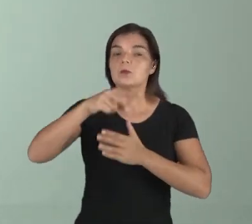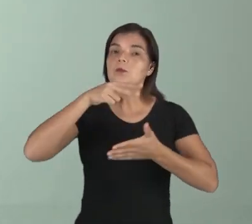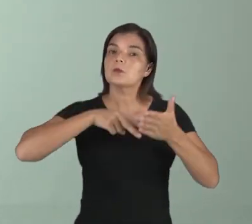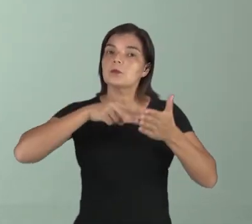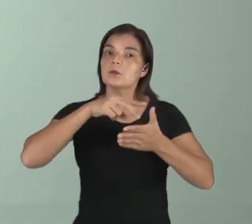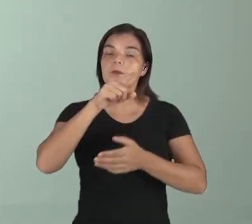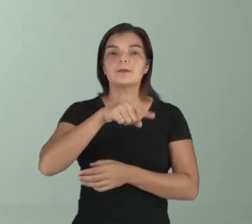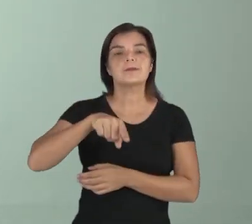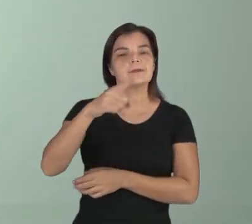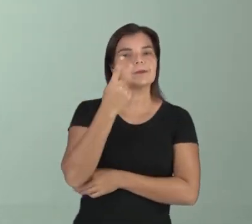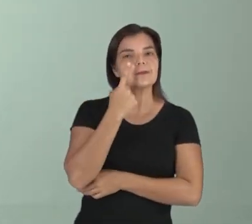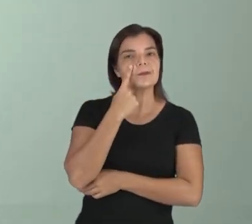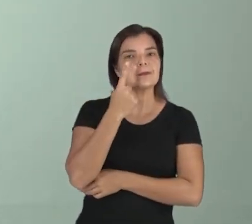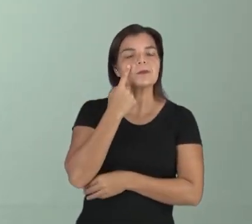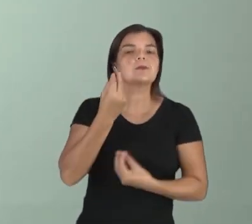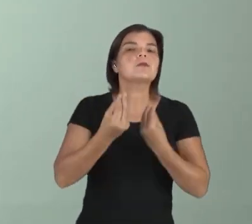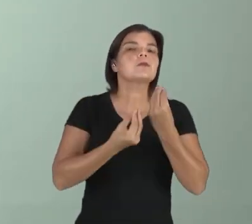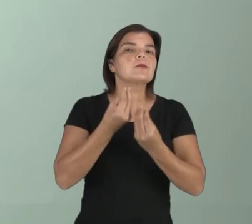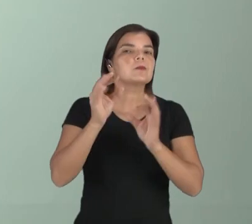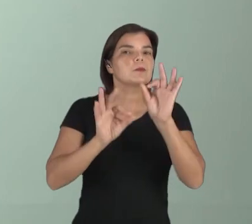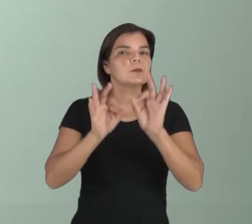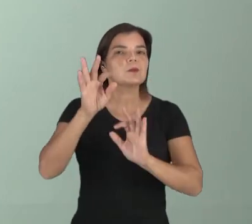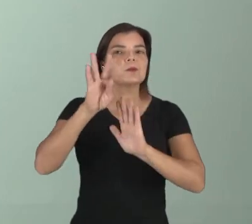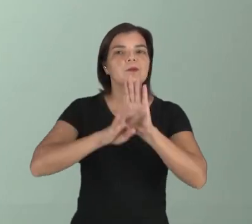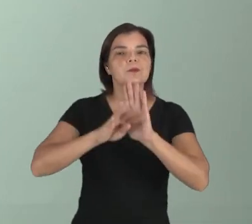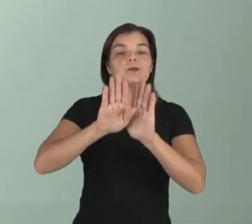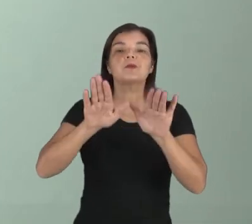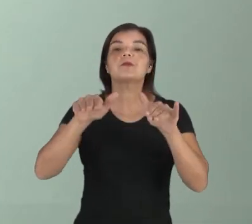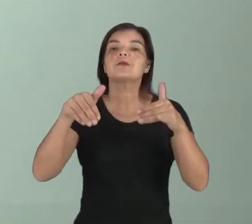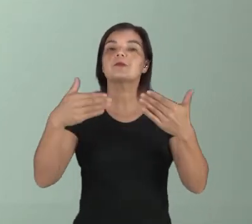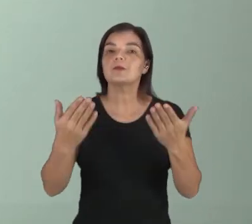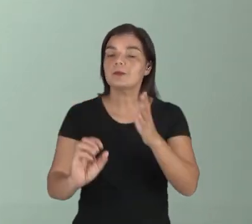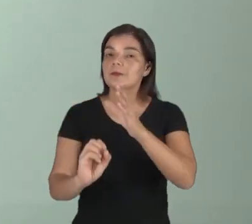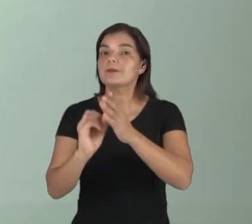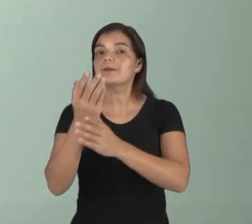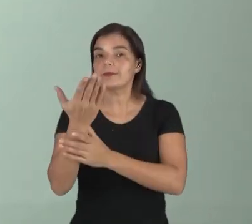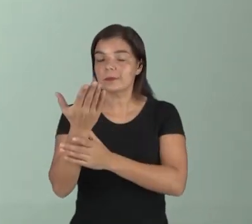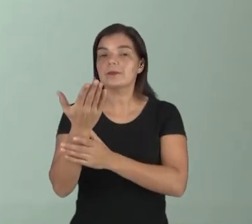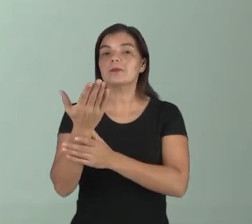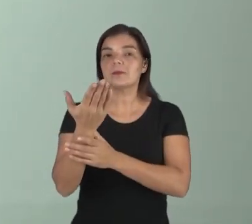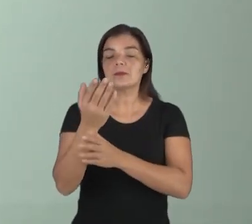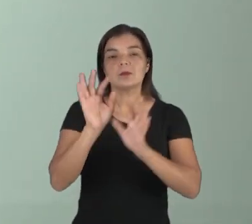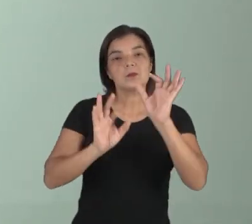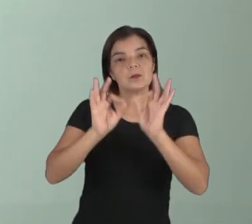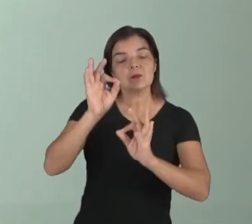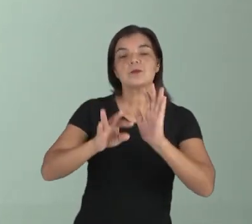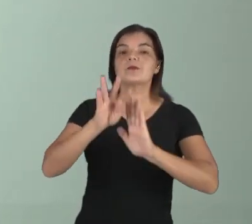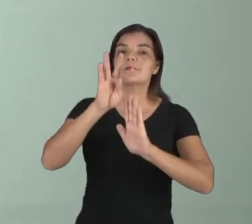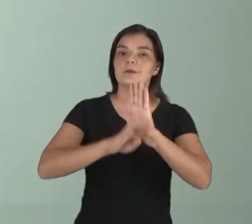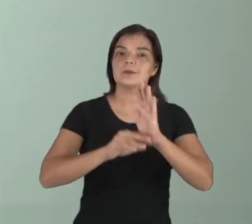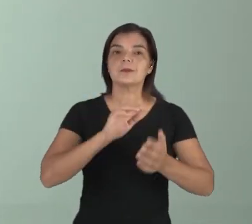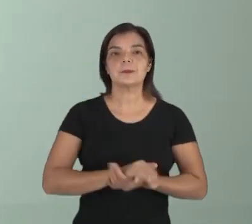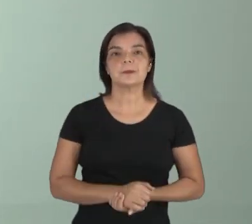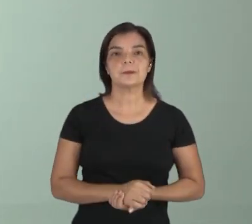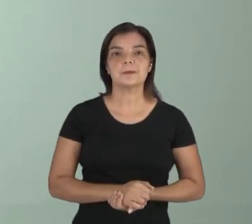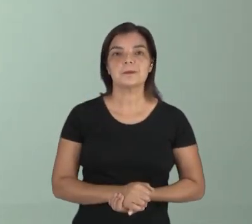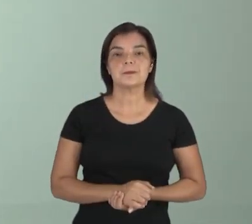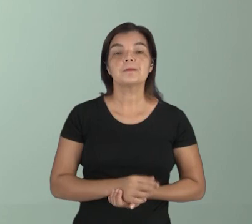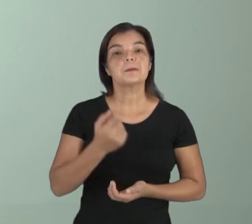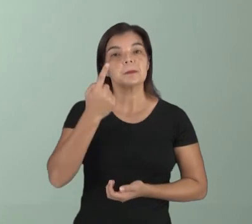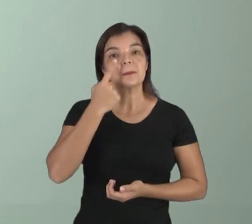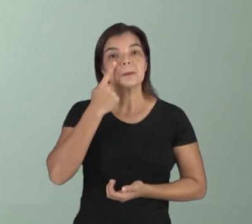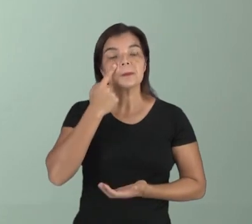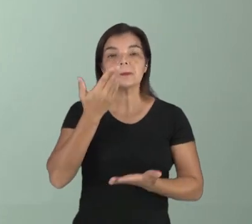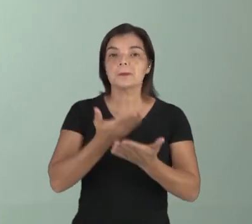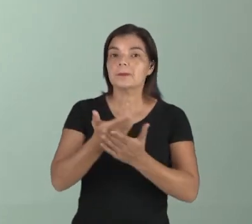leem e que vocês observem como é construído esse texto, quais são os fatos que fazem a construção desse texto. E assistam